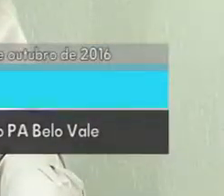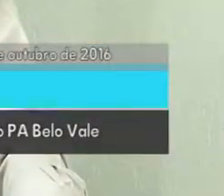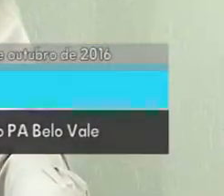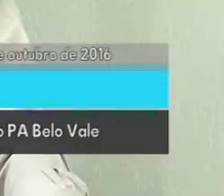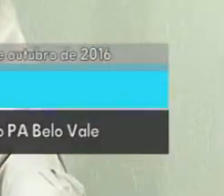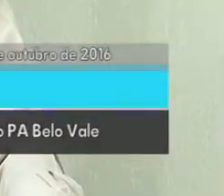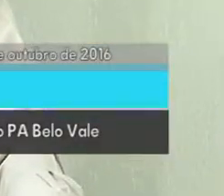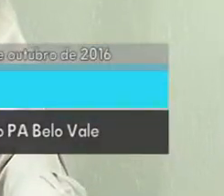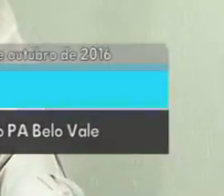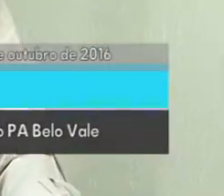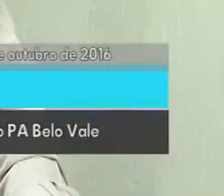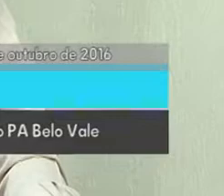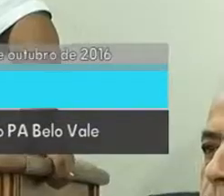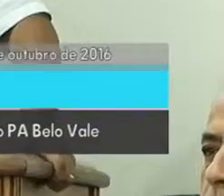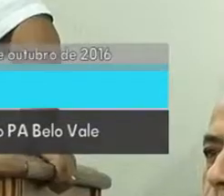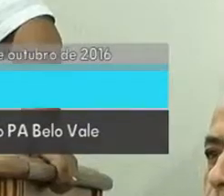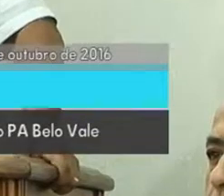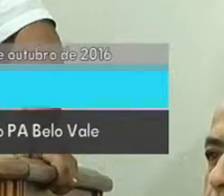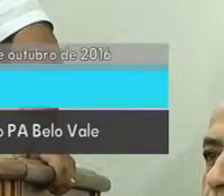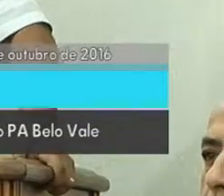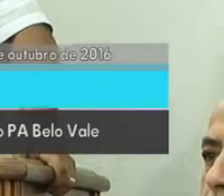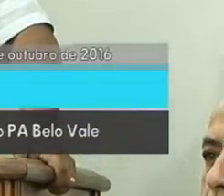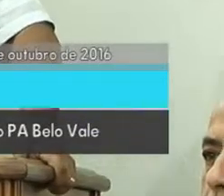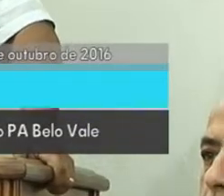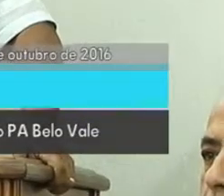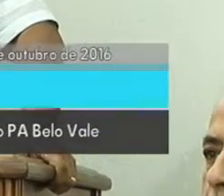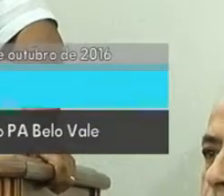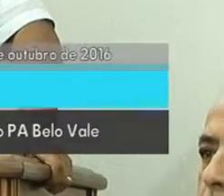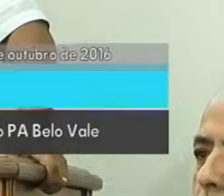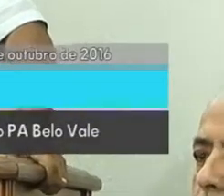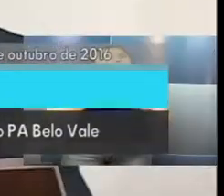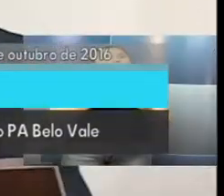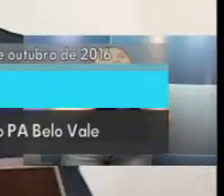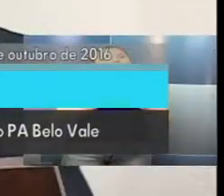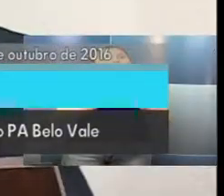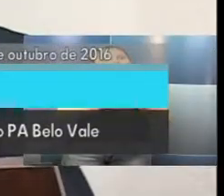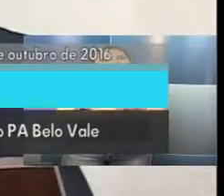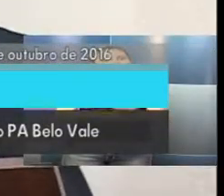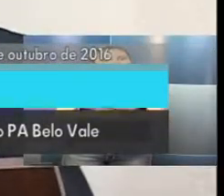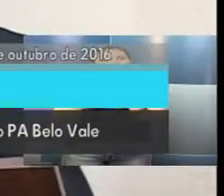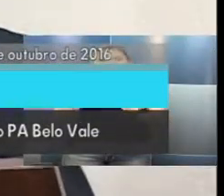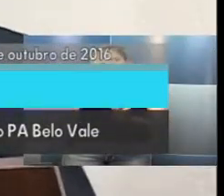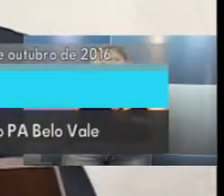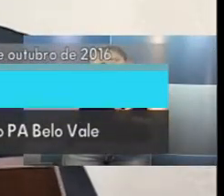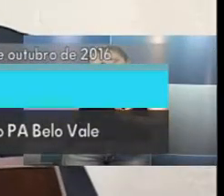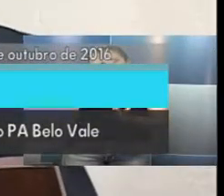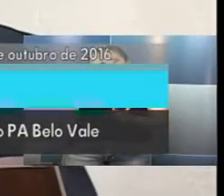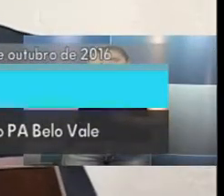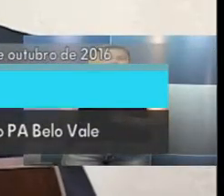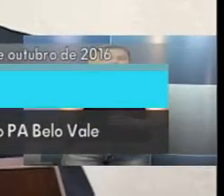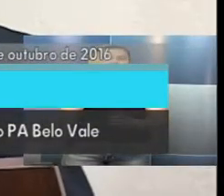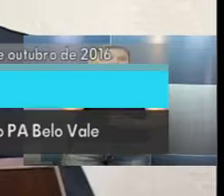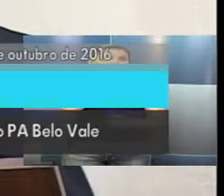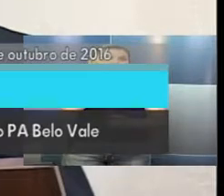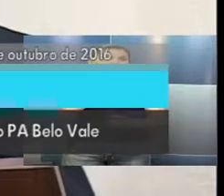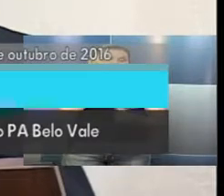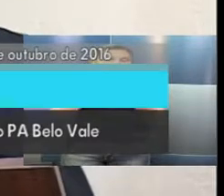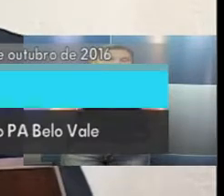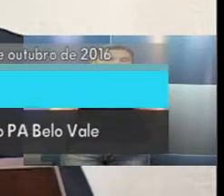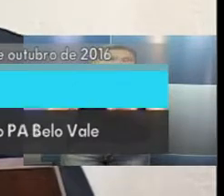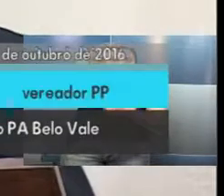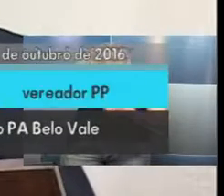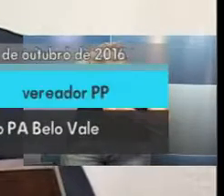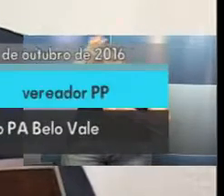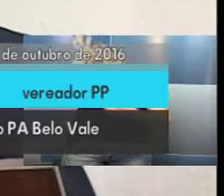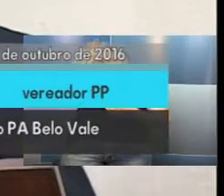da manhã às 7 da noite e não mais 24 horas, como acontecia. O vereador Pastor Alcides foi o primeiro a